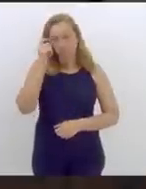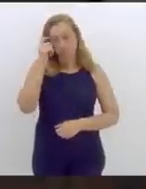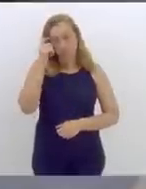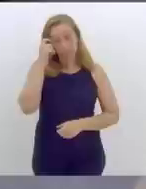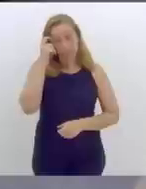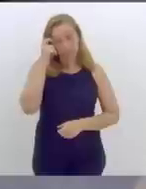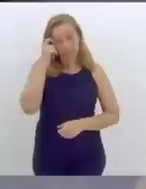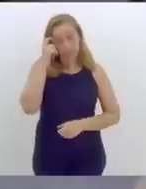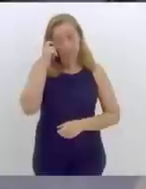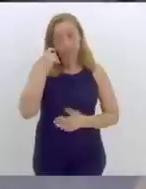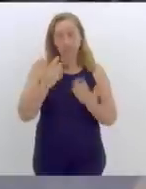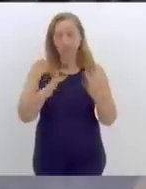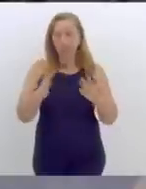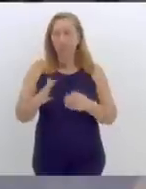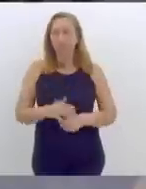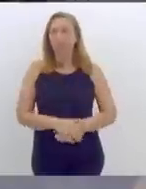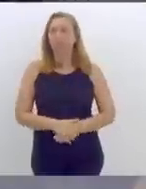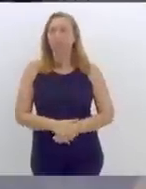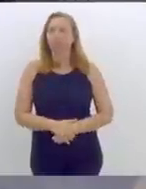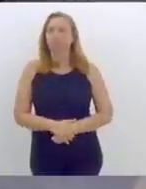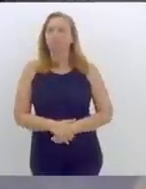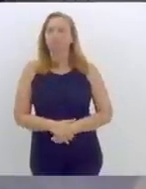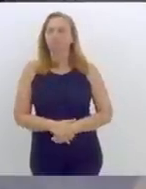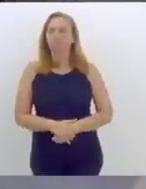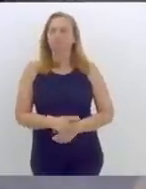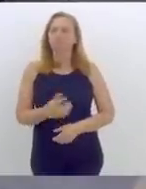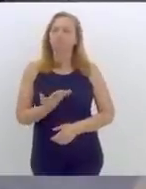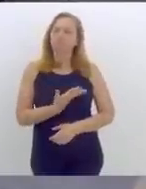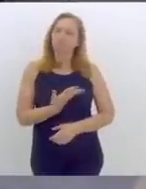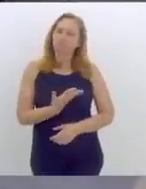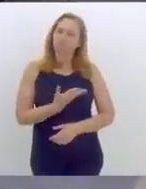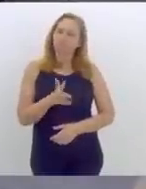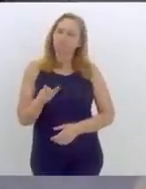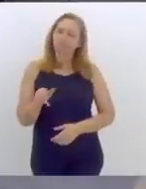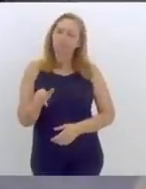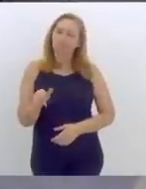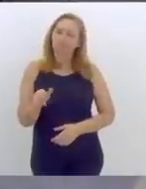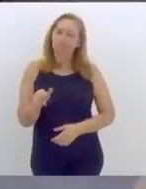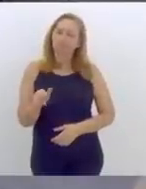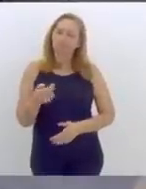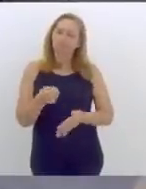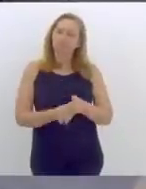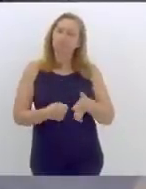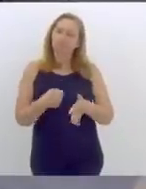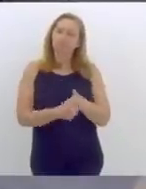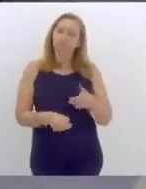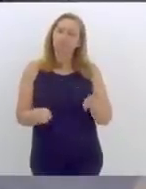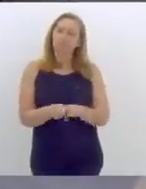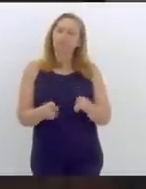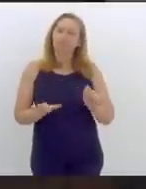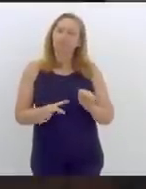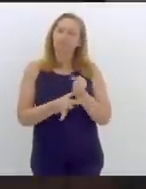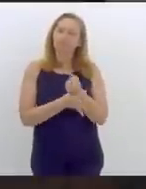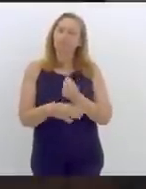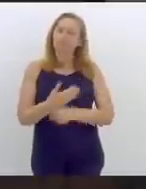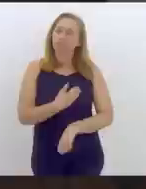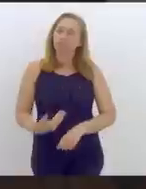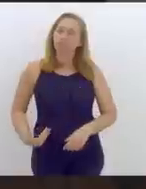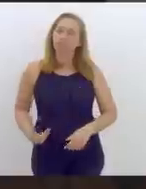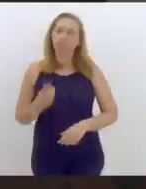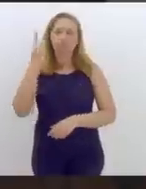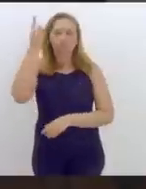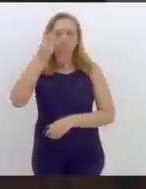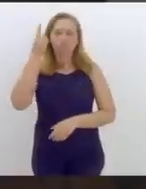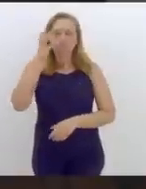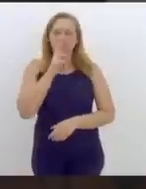aqui tá aqui o nosso amigo irmão cara que luta também muito pela Segurança Pública Deputado Rodrigo